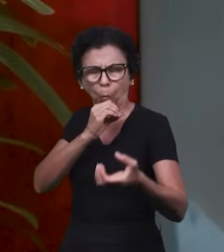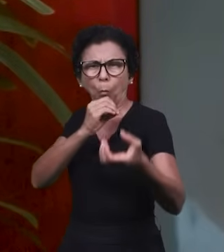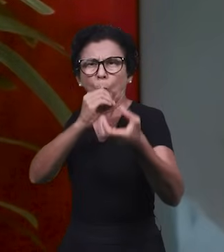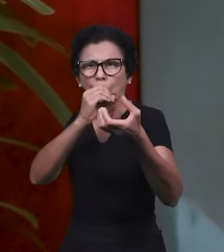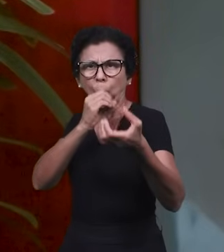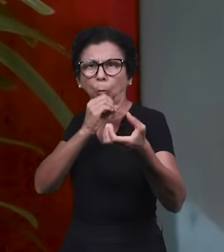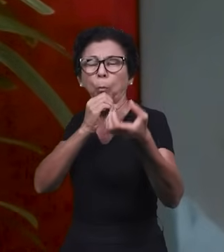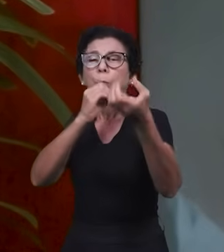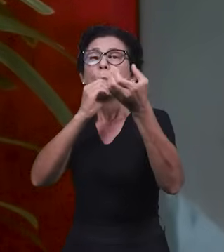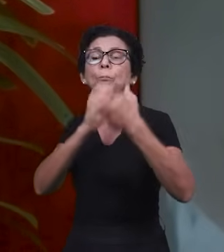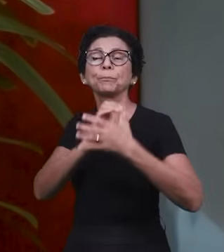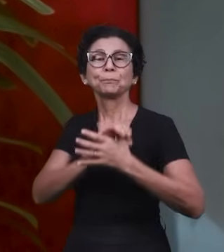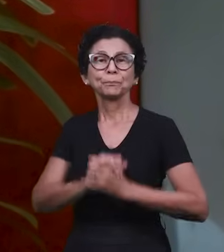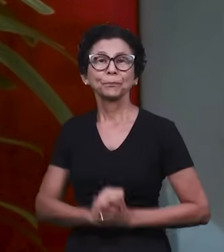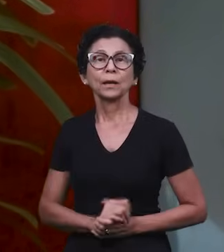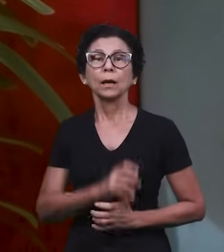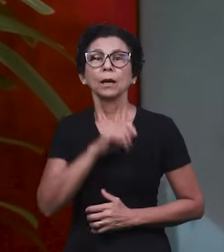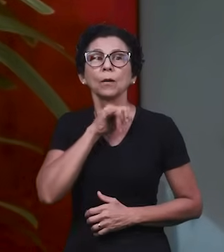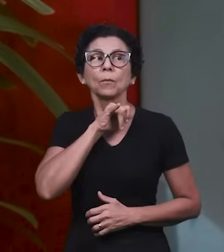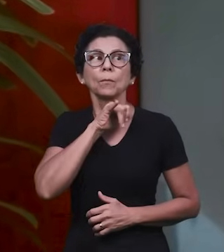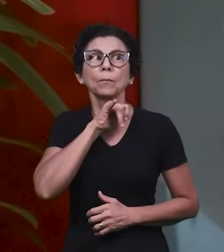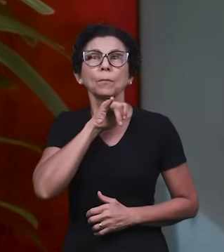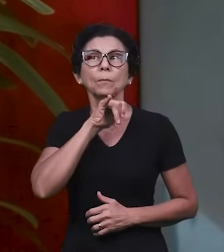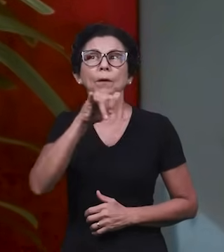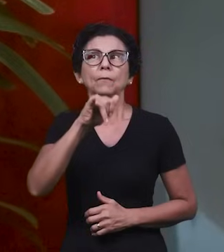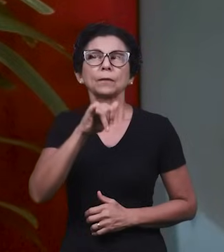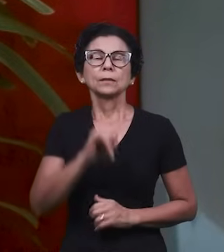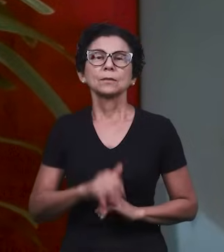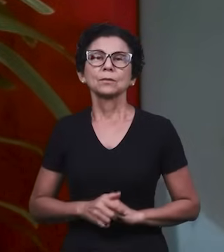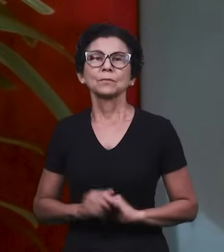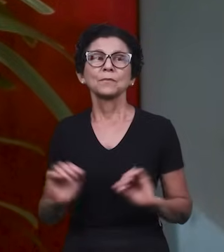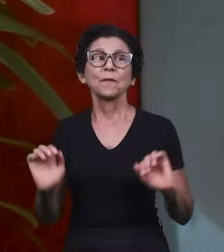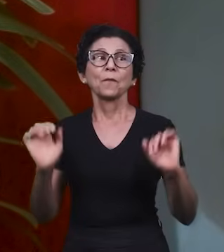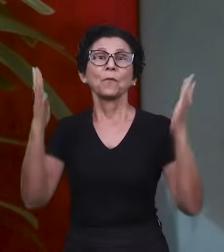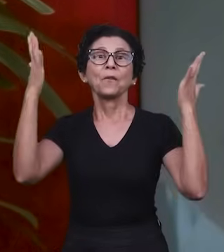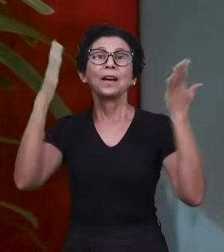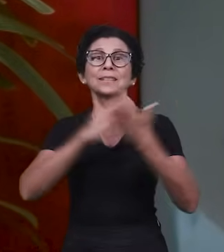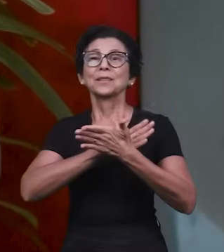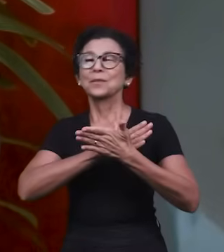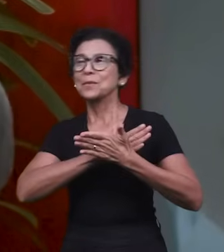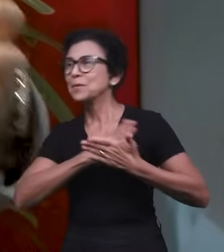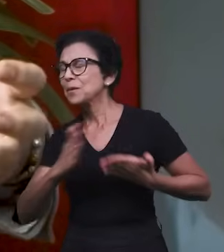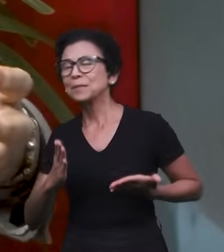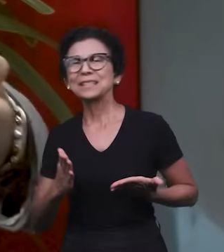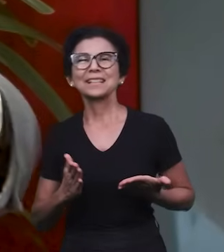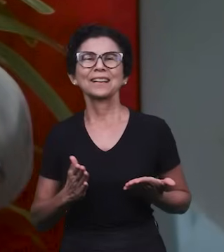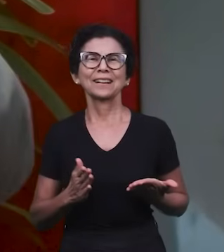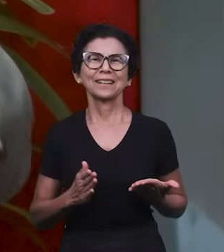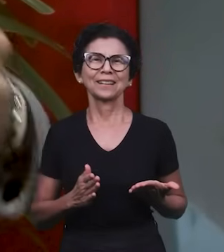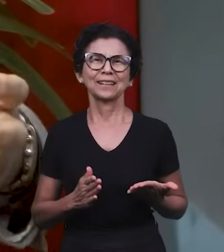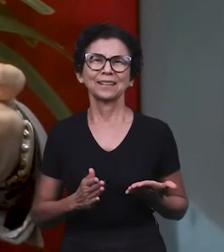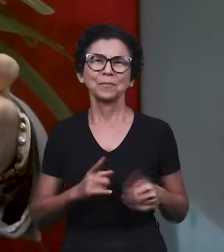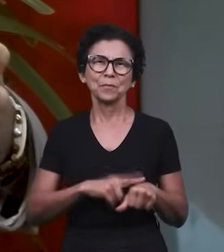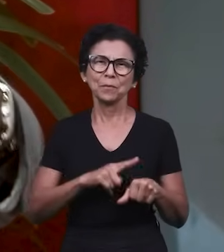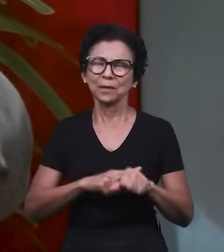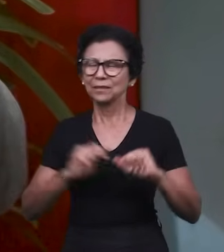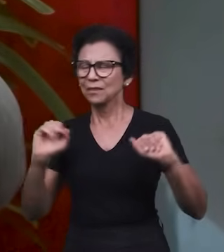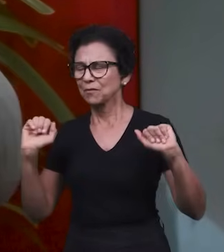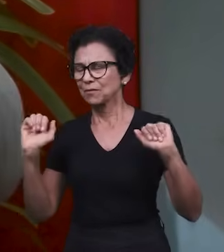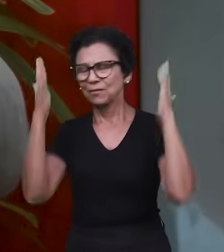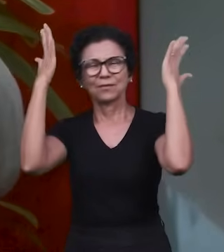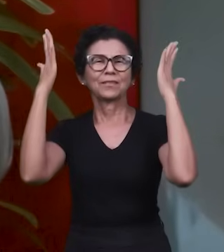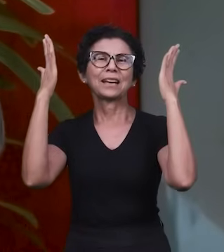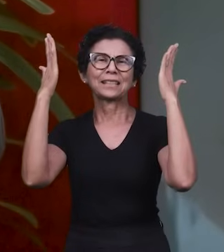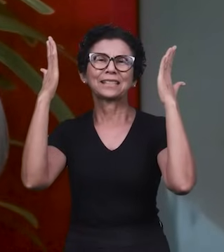alerta para que a festa, para o momento em que a festa iria começar. Ou seja, chegou a hora da festa, chegou a